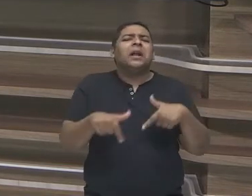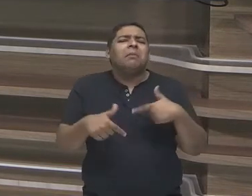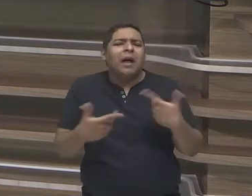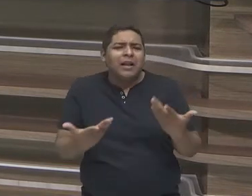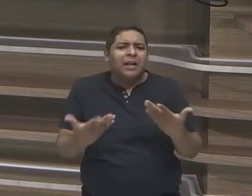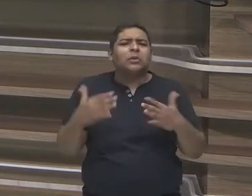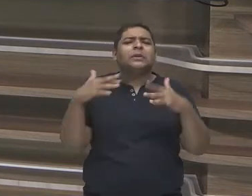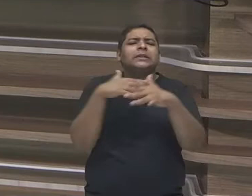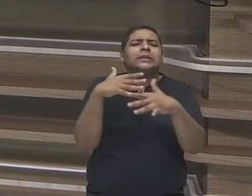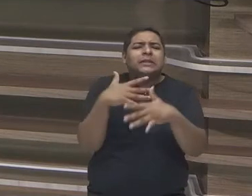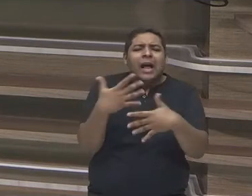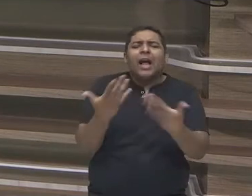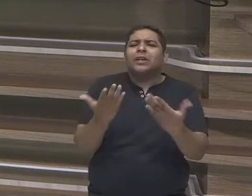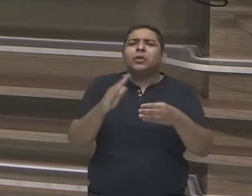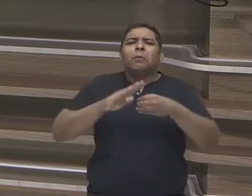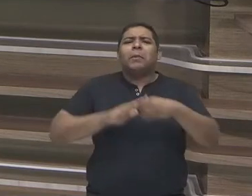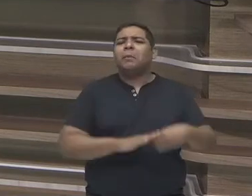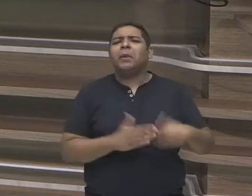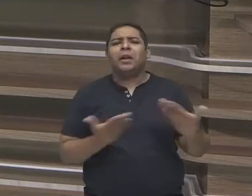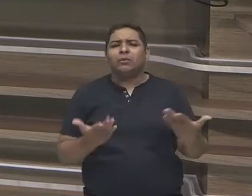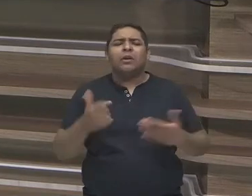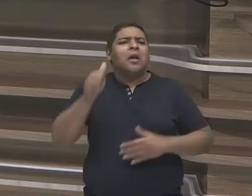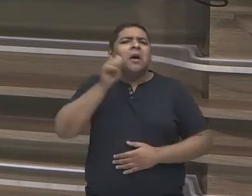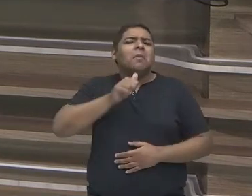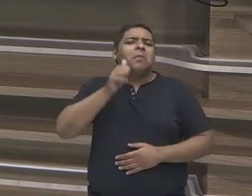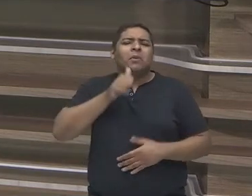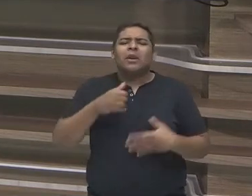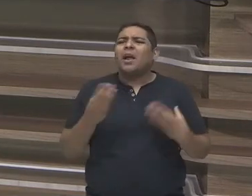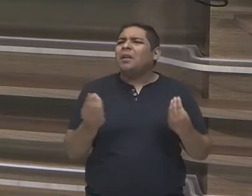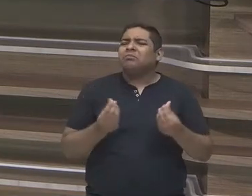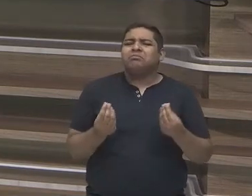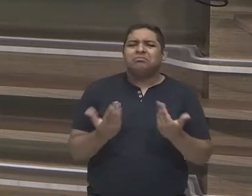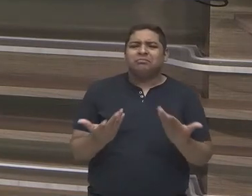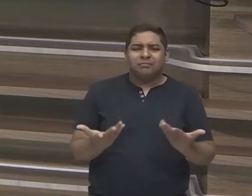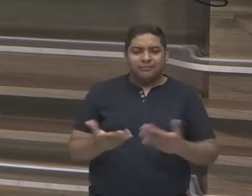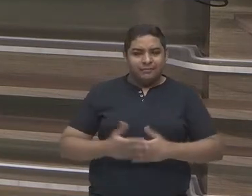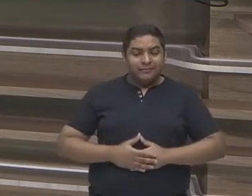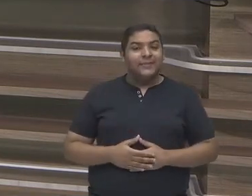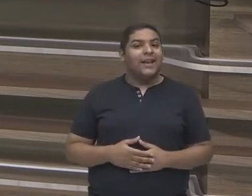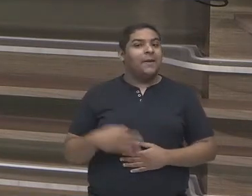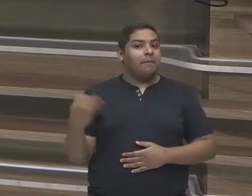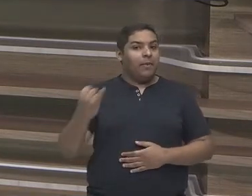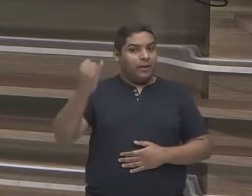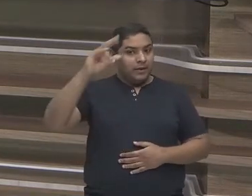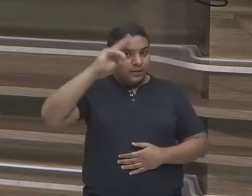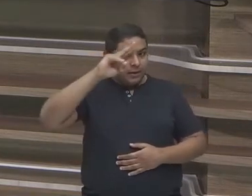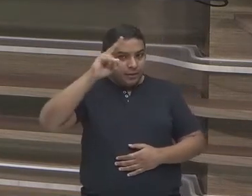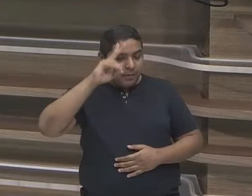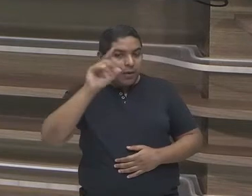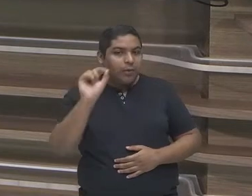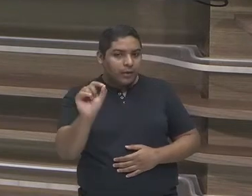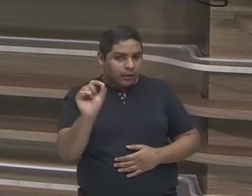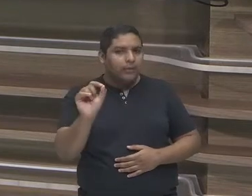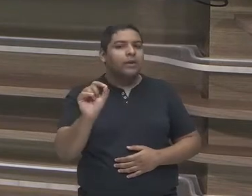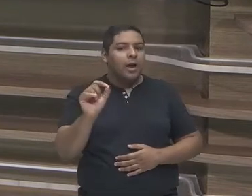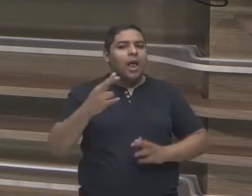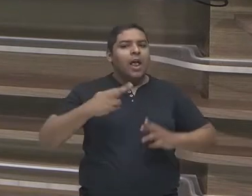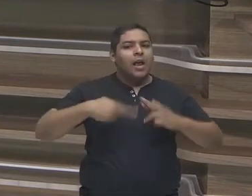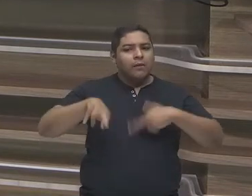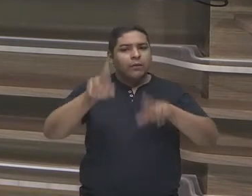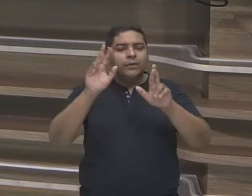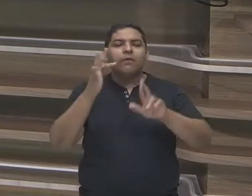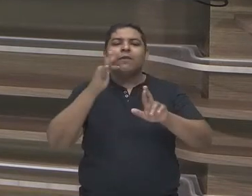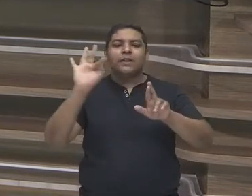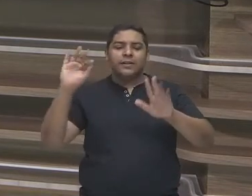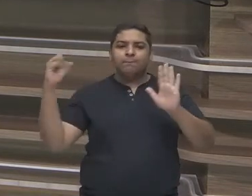urbano que vivia na miséria, e aquela mulher. Então é sempre importante lembrar que a Revolução Francesa é sim um